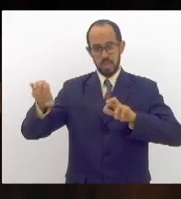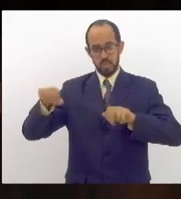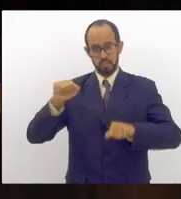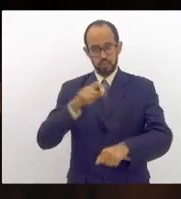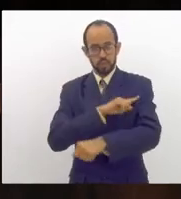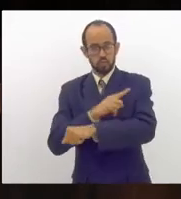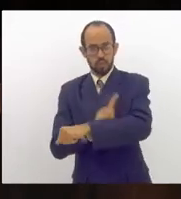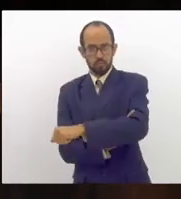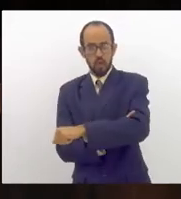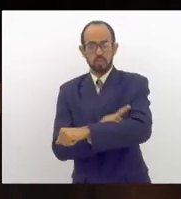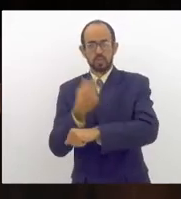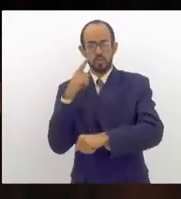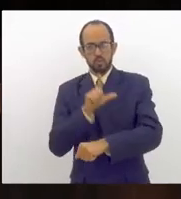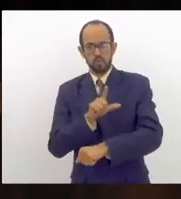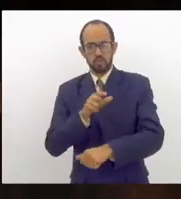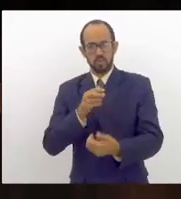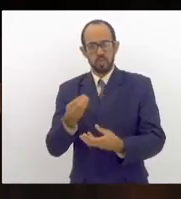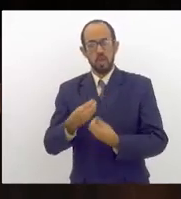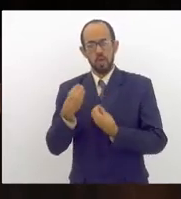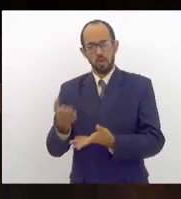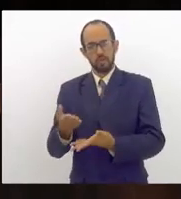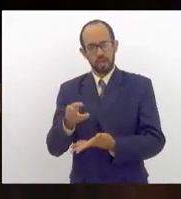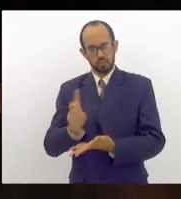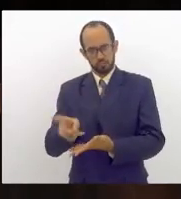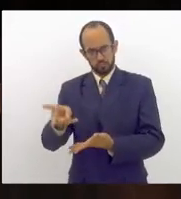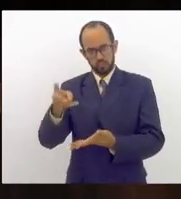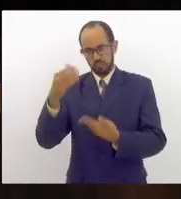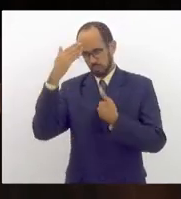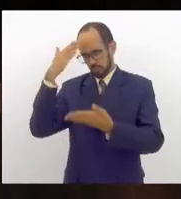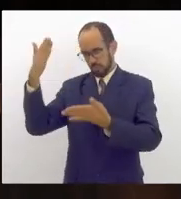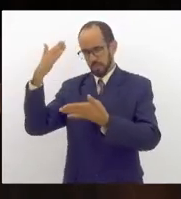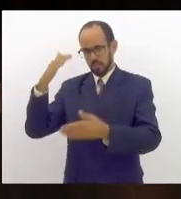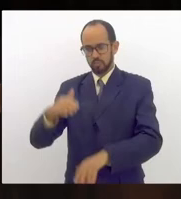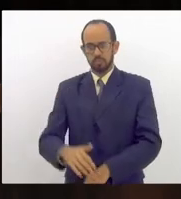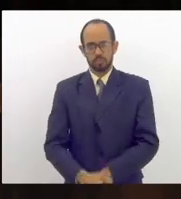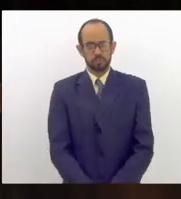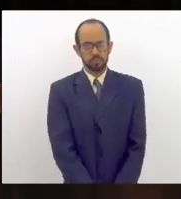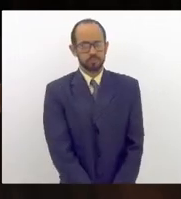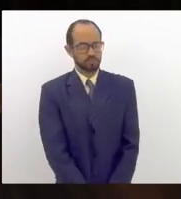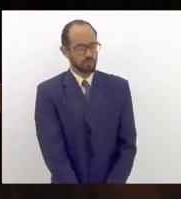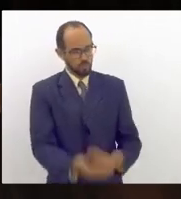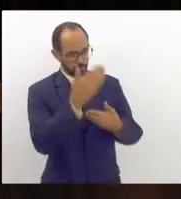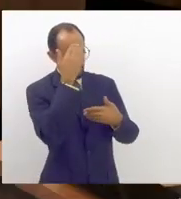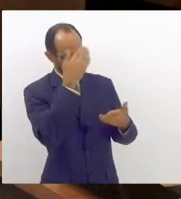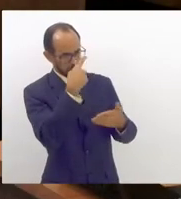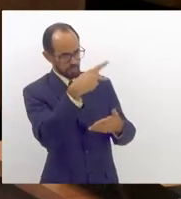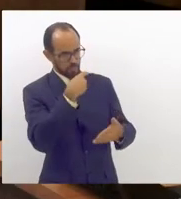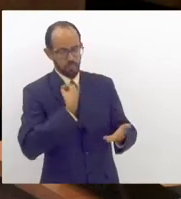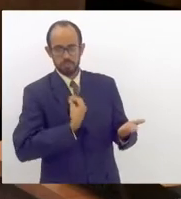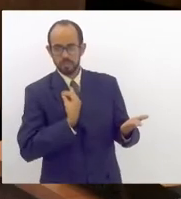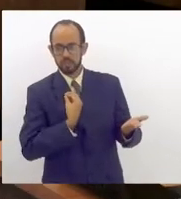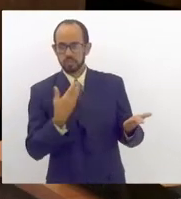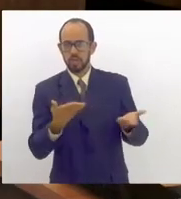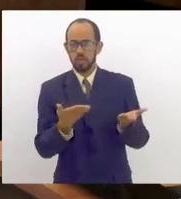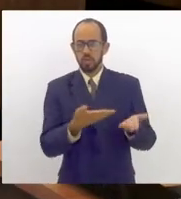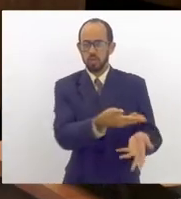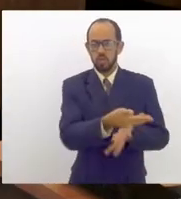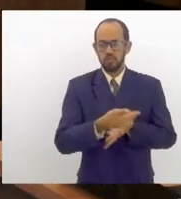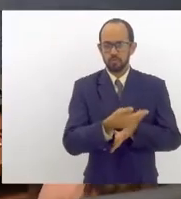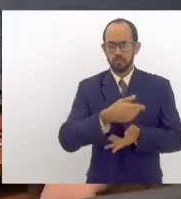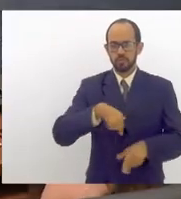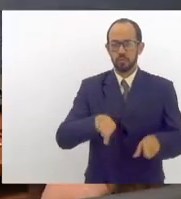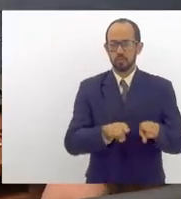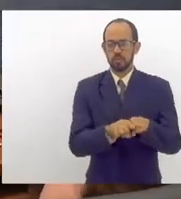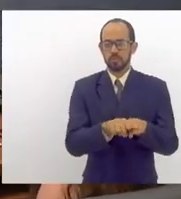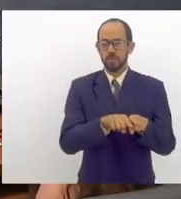com tudo aquilo que você nos ofereceu Muito obrigado muito obrigada querido pela sua presença eu já convido imediatamente nosso